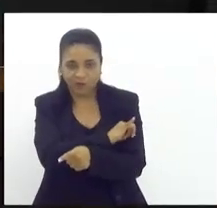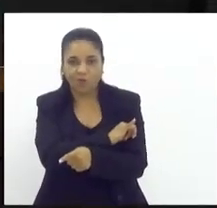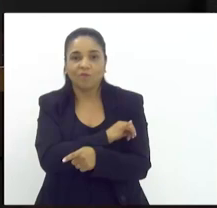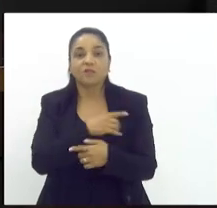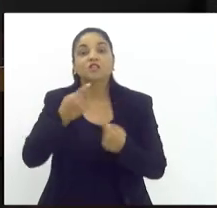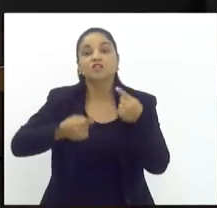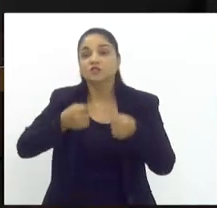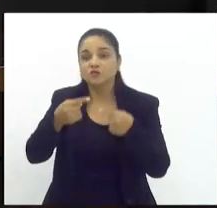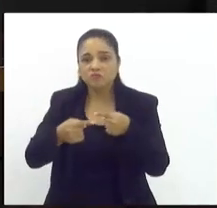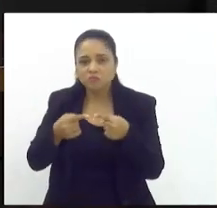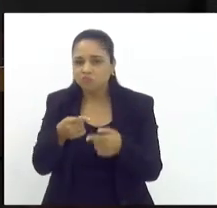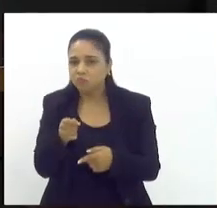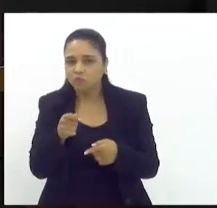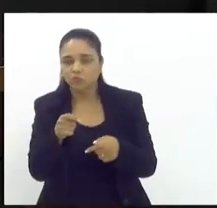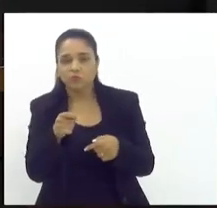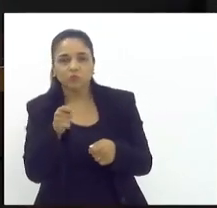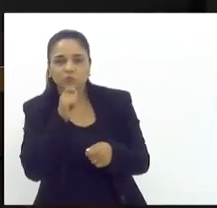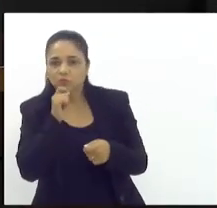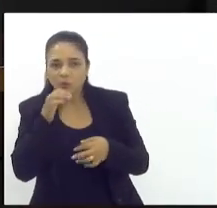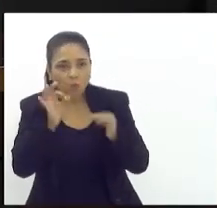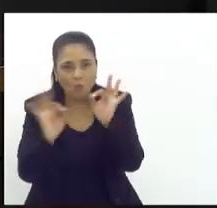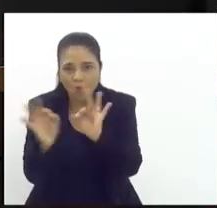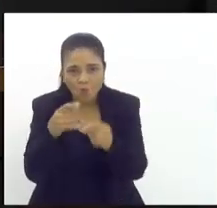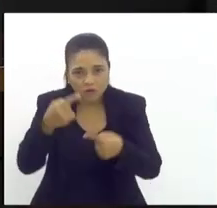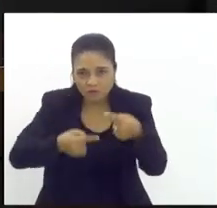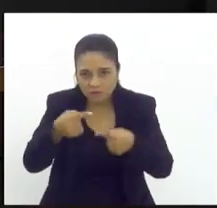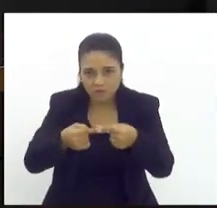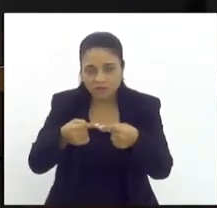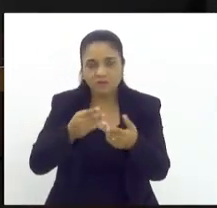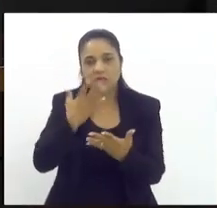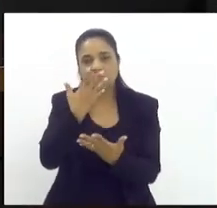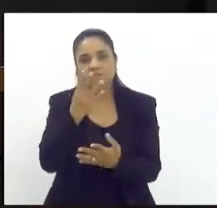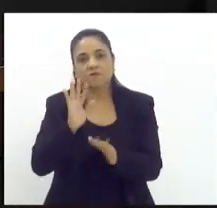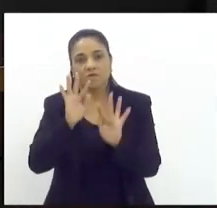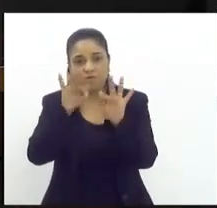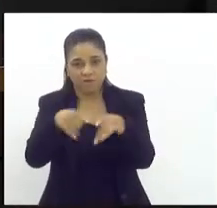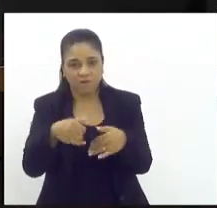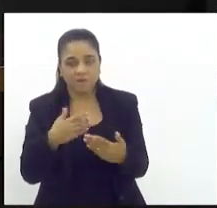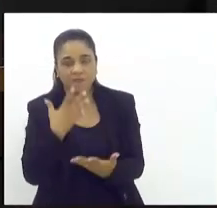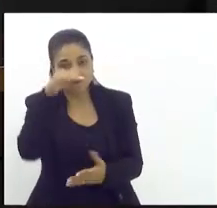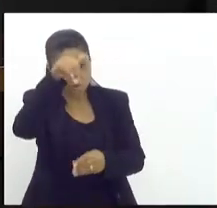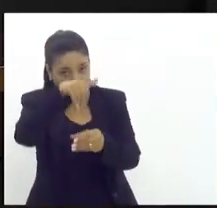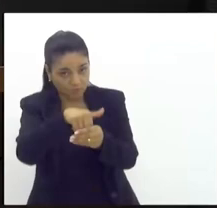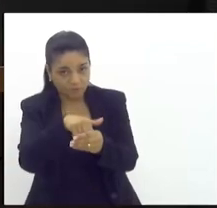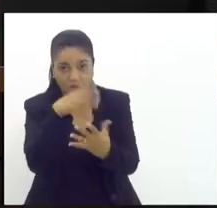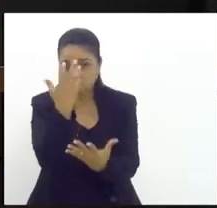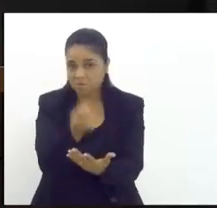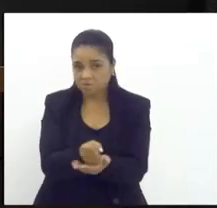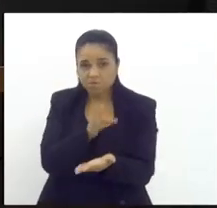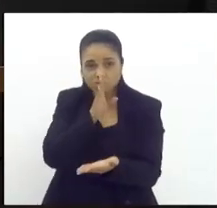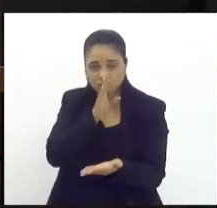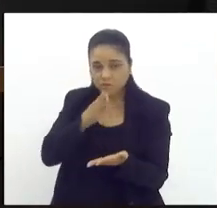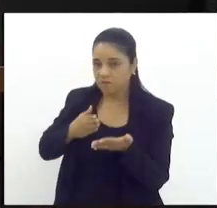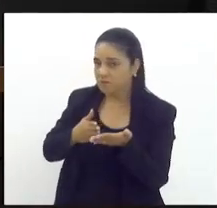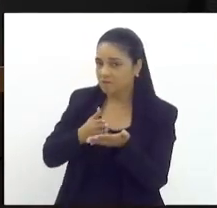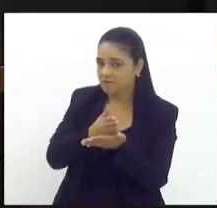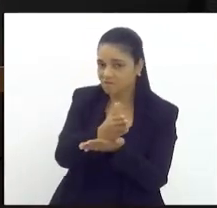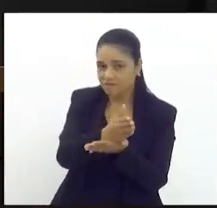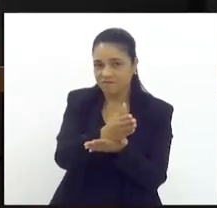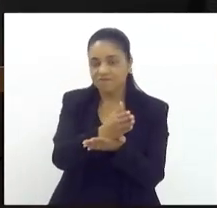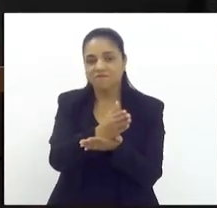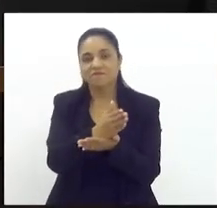discussão no evento Quem Queira discutir encerrada discussão em votação senhores que a própria maniasco Como estão